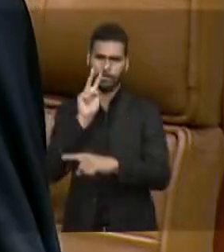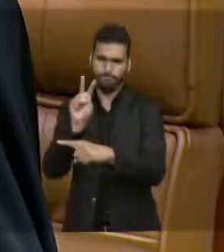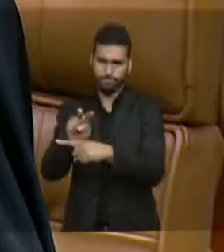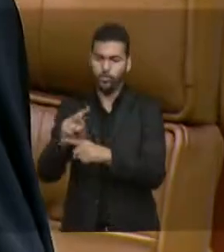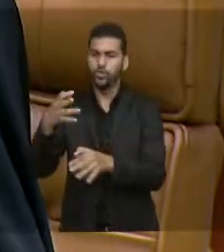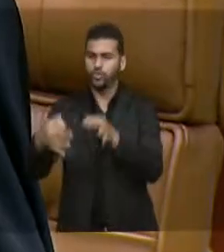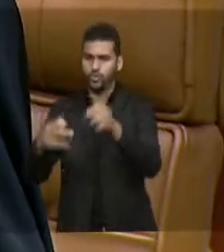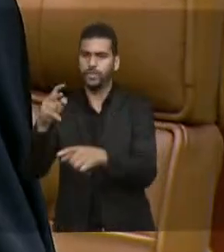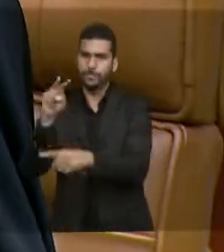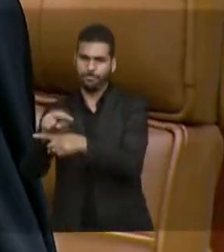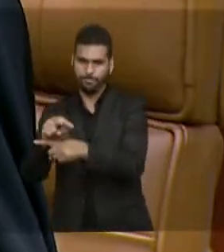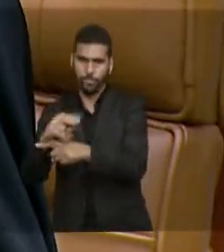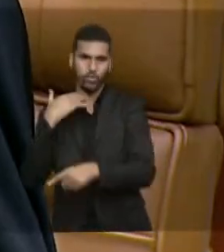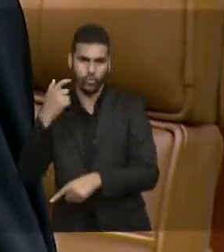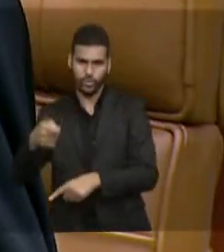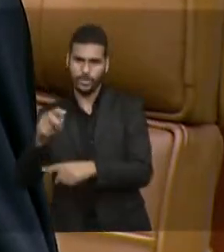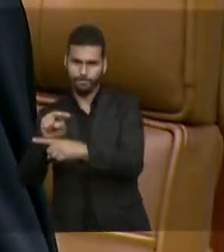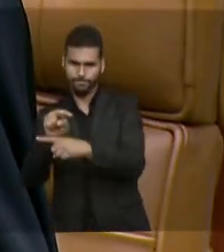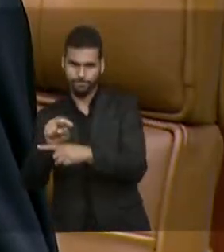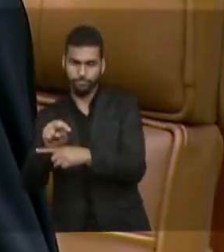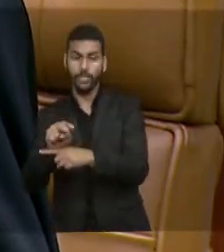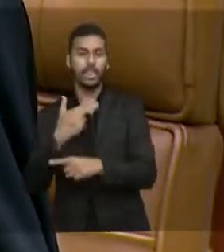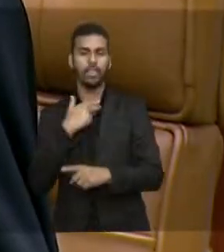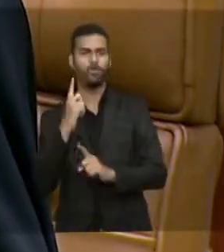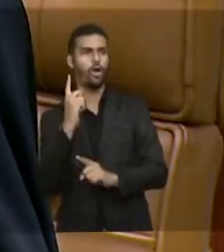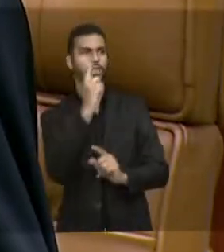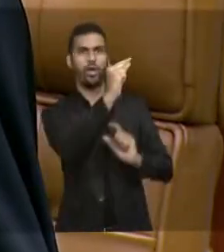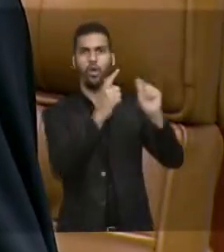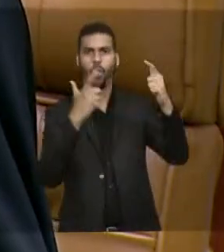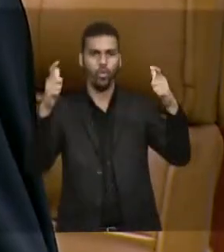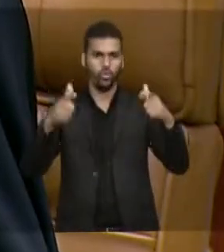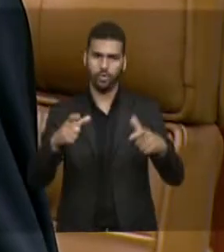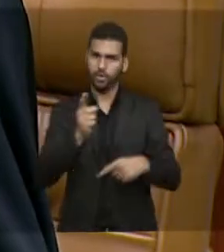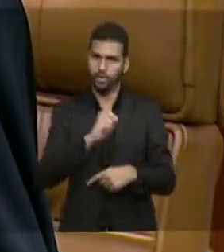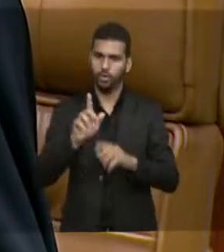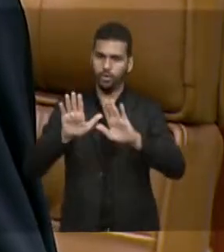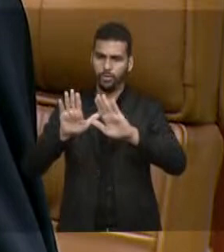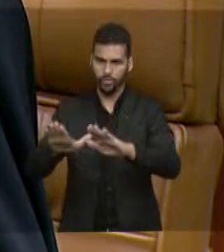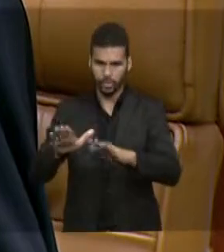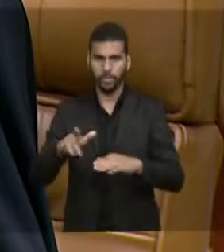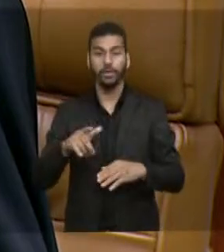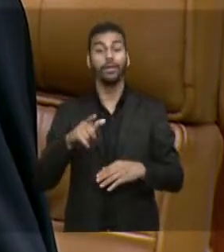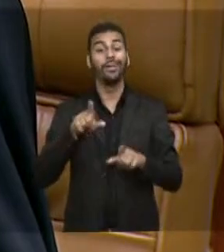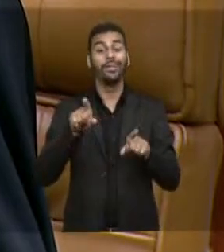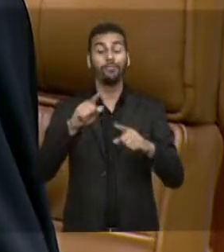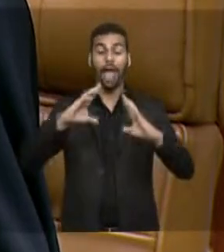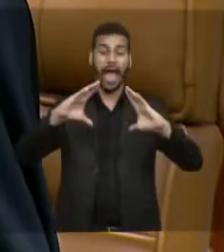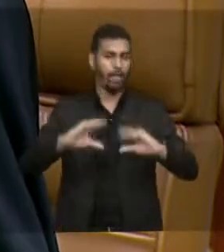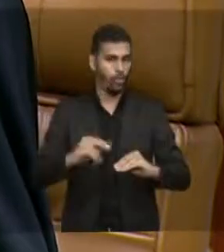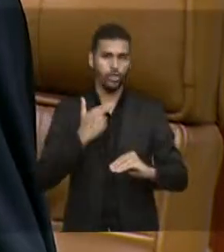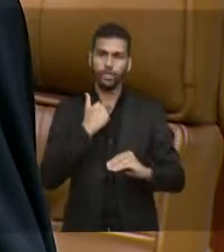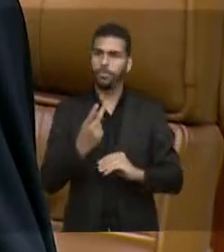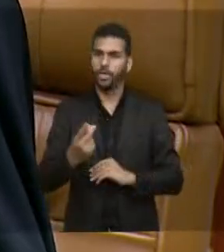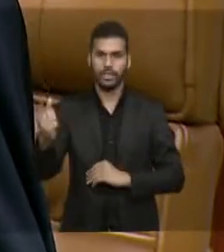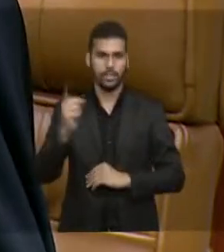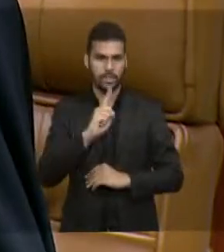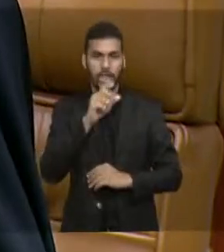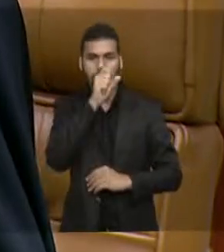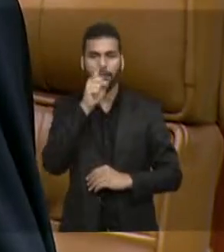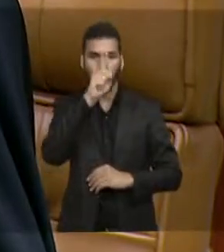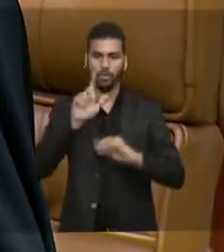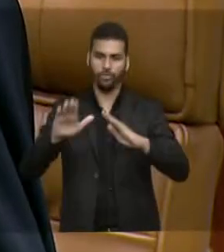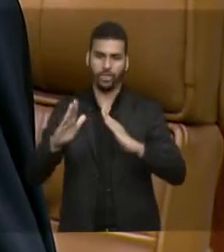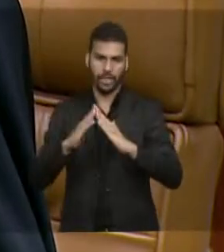juiz da comarca a proibição de ausentar-se da comarca o recolhimento domiciliar no período noturno e fim de semana a utilização